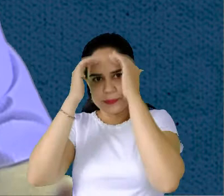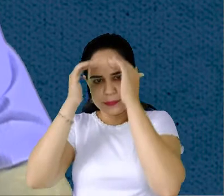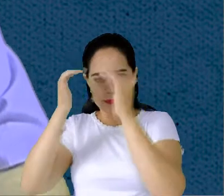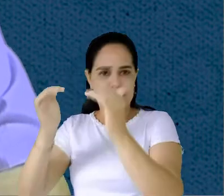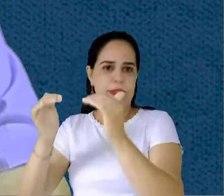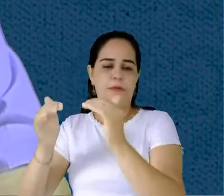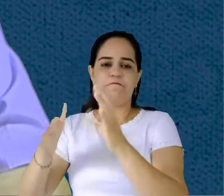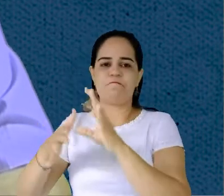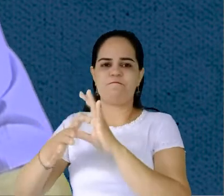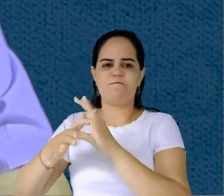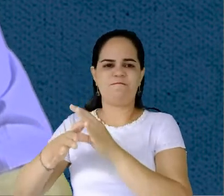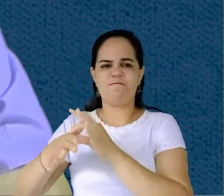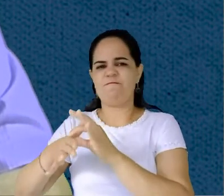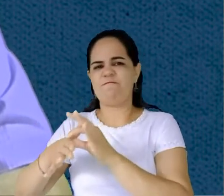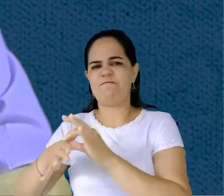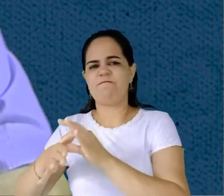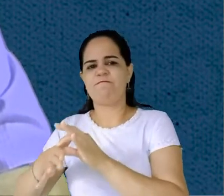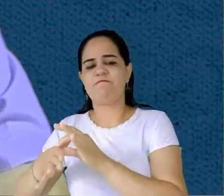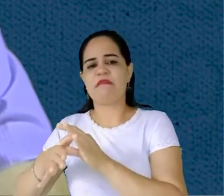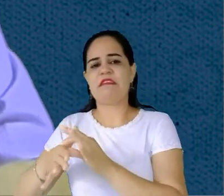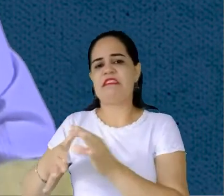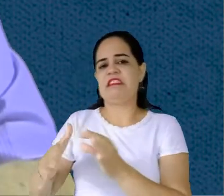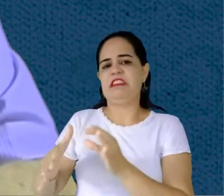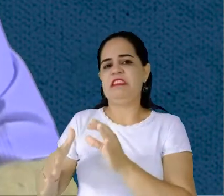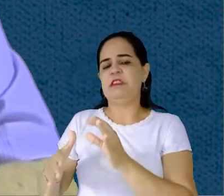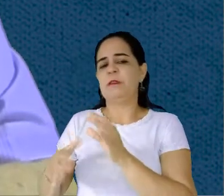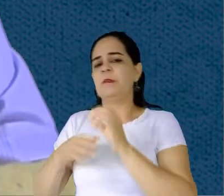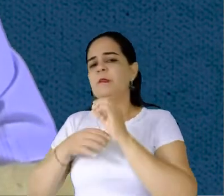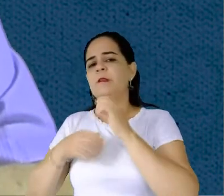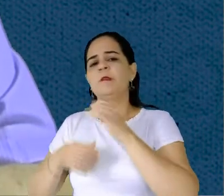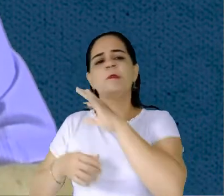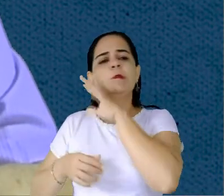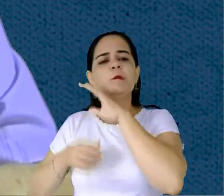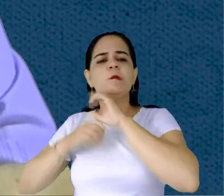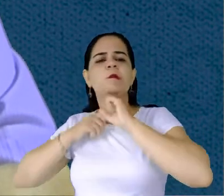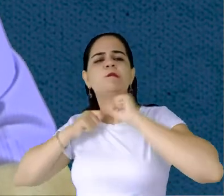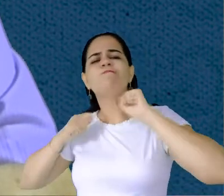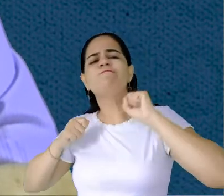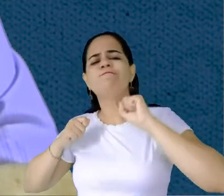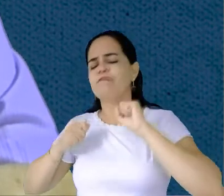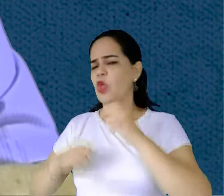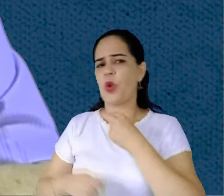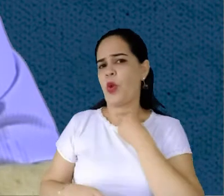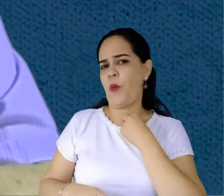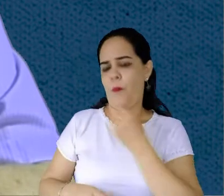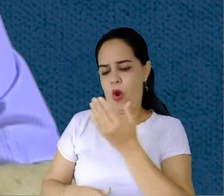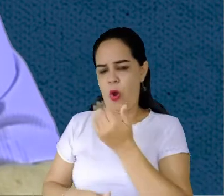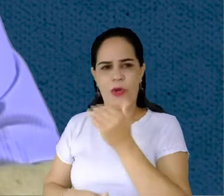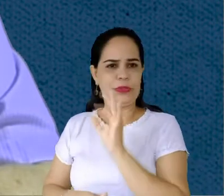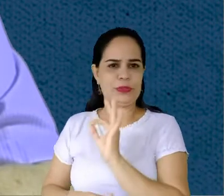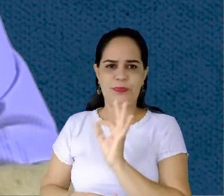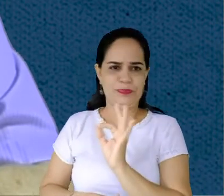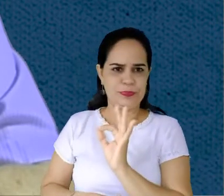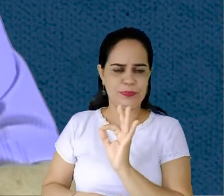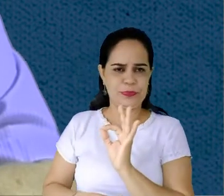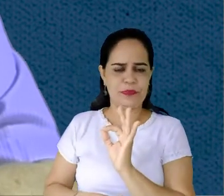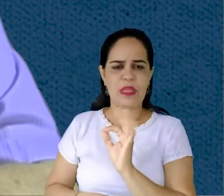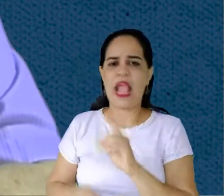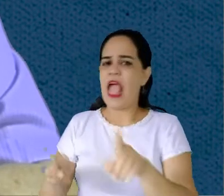comer carnes sufocadas, né? Das uniões ilegítimas, de não se